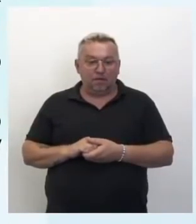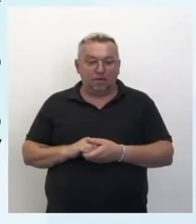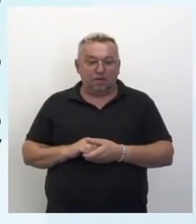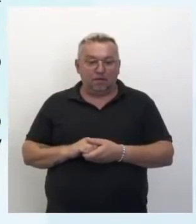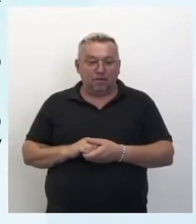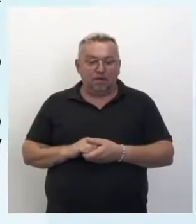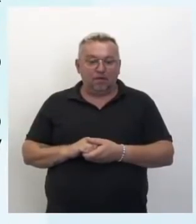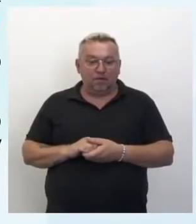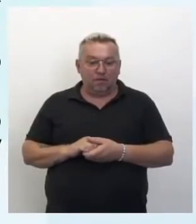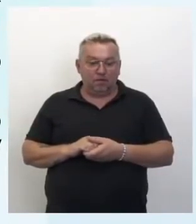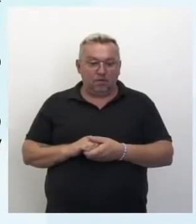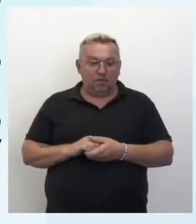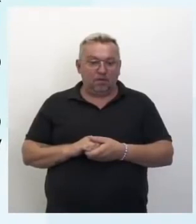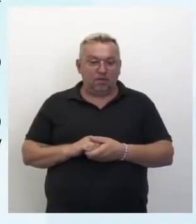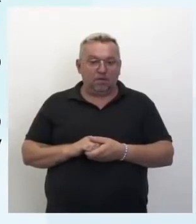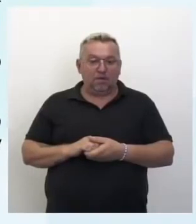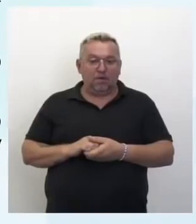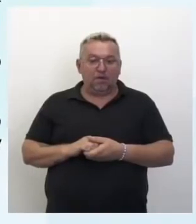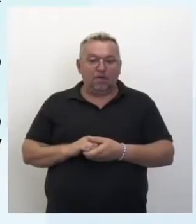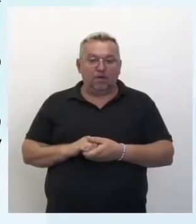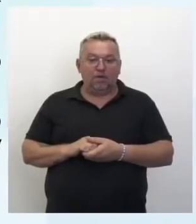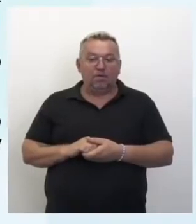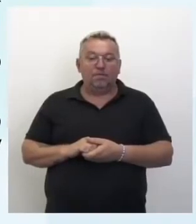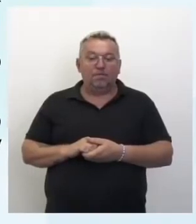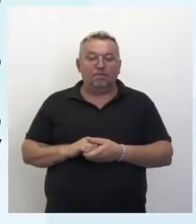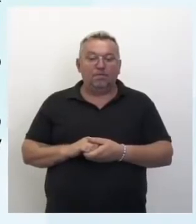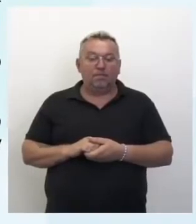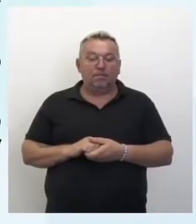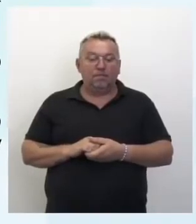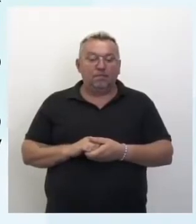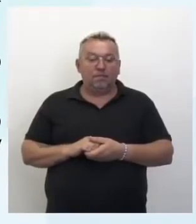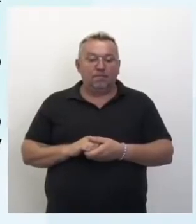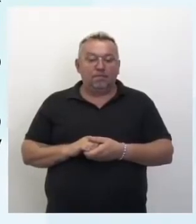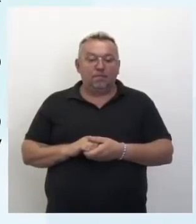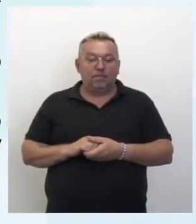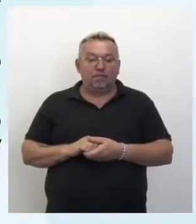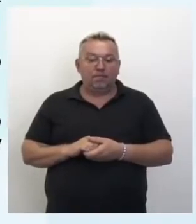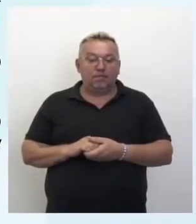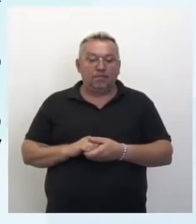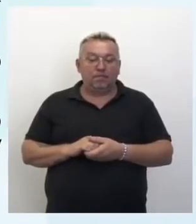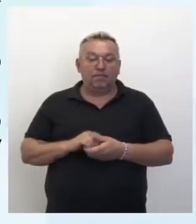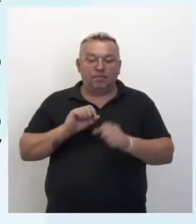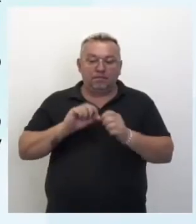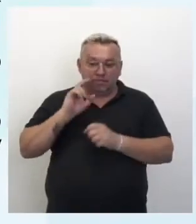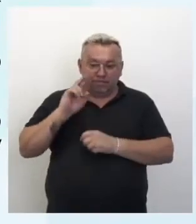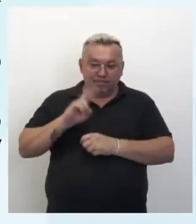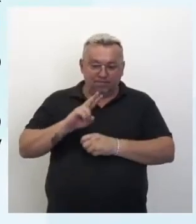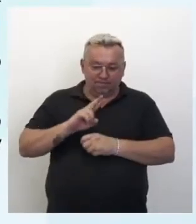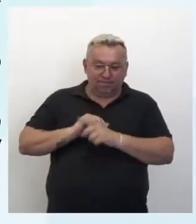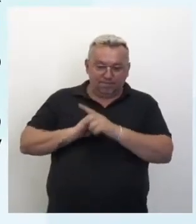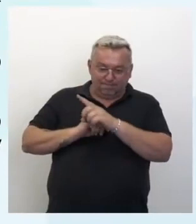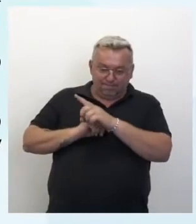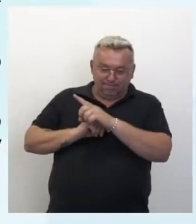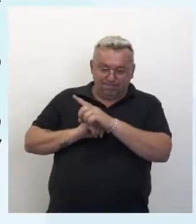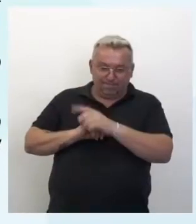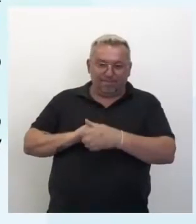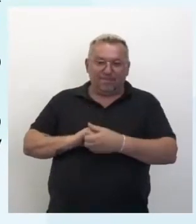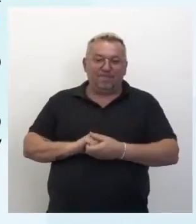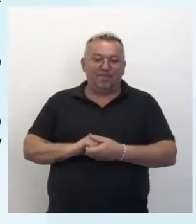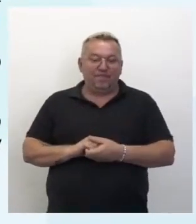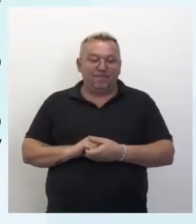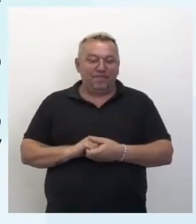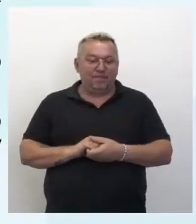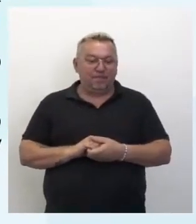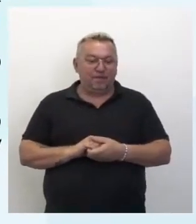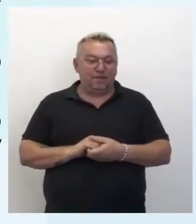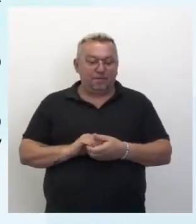Então, para falar sobre planos. Então, falou sobre planos, going to. To form negative sentence, para formar